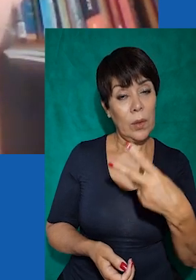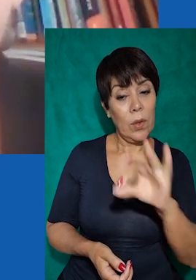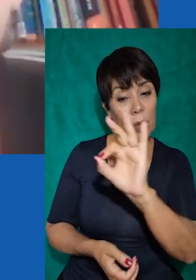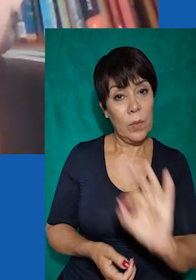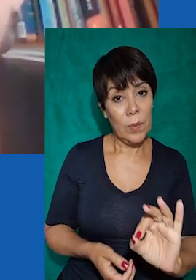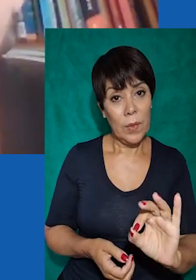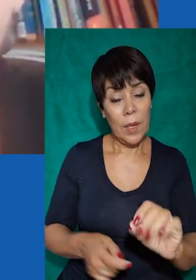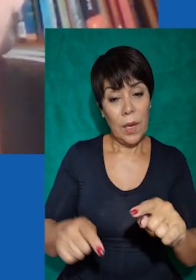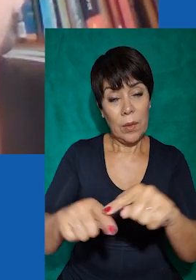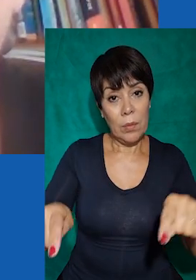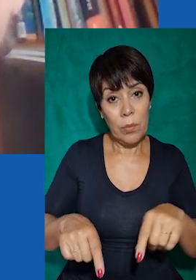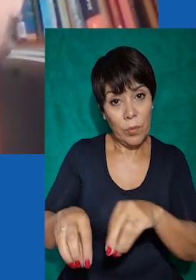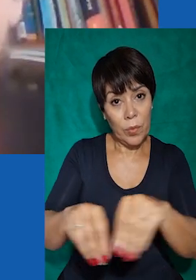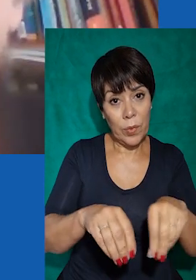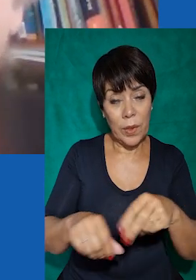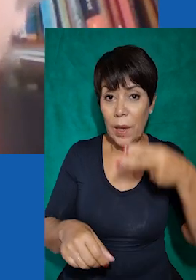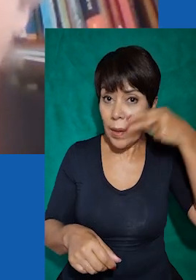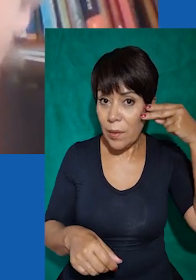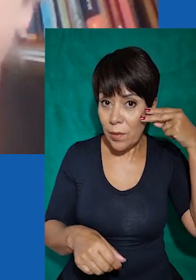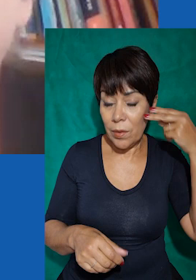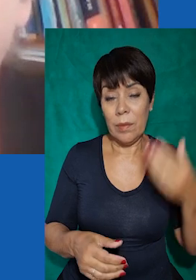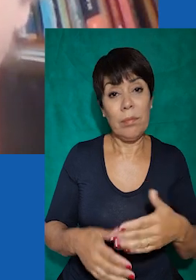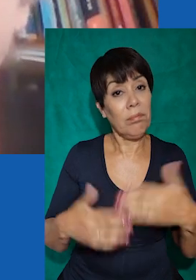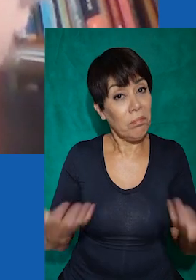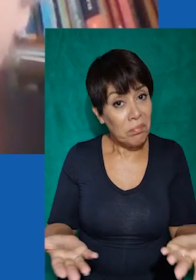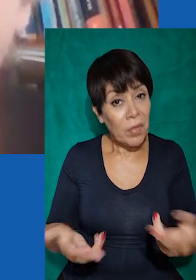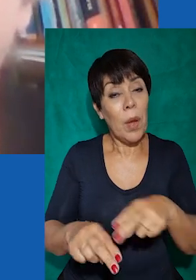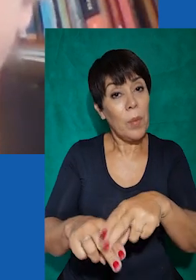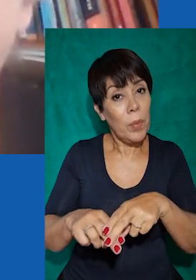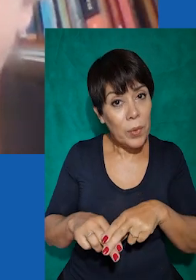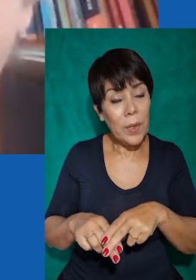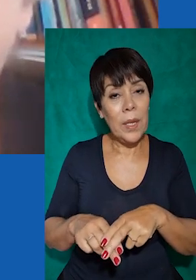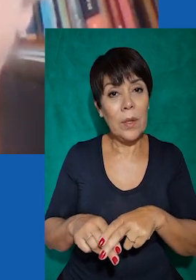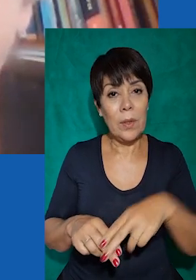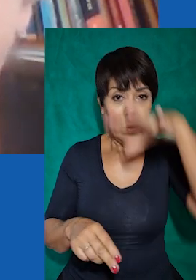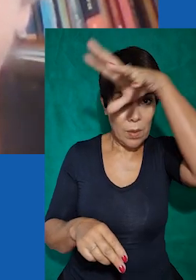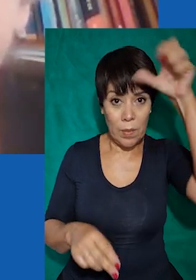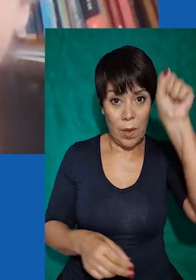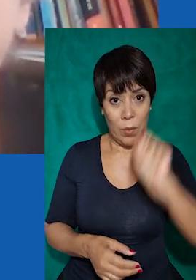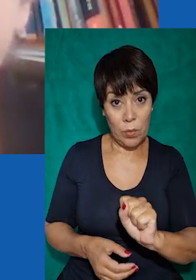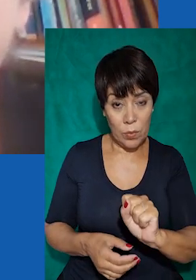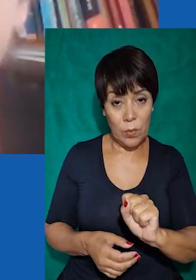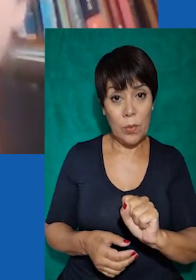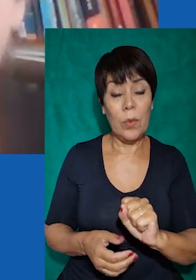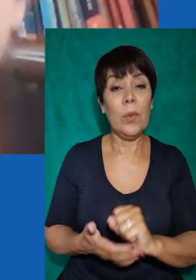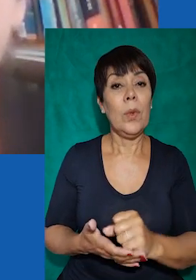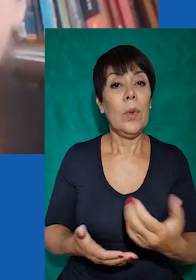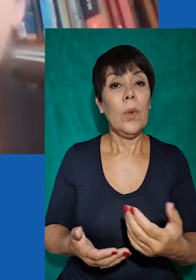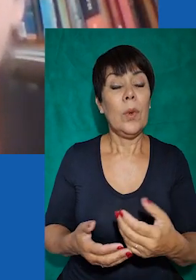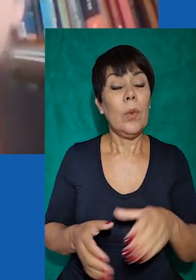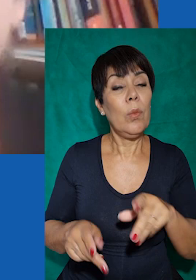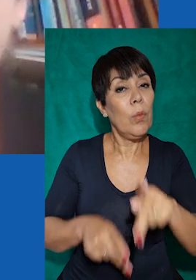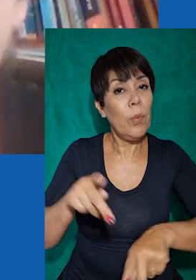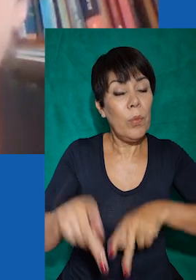82% da terra indígena. Ou seja, é por isso que no Mato Grosso do Sul, praticamente esses